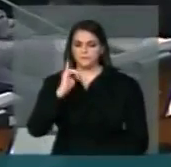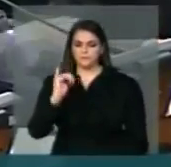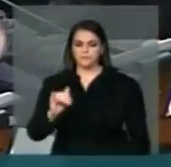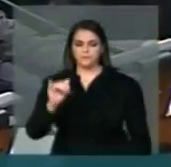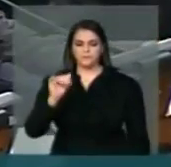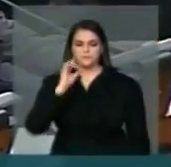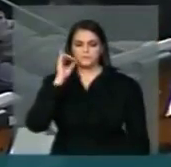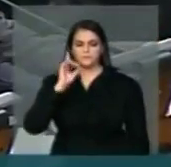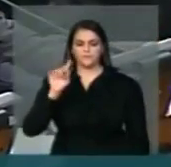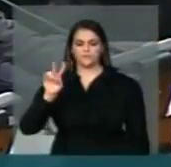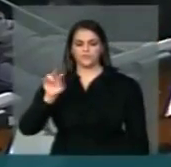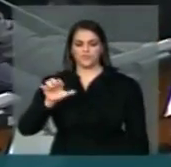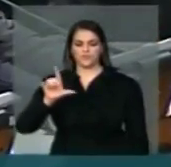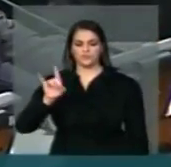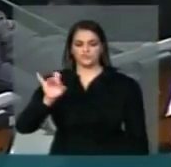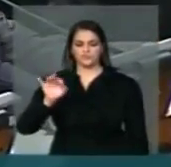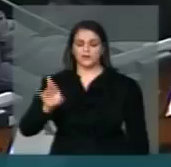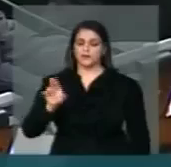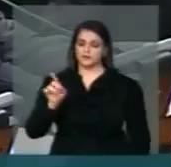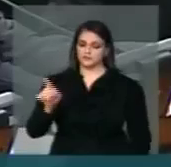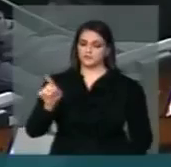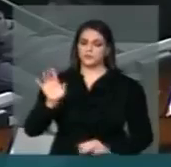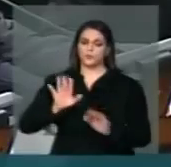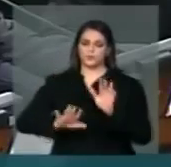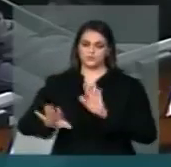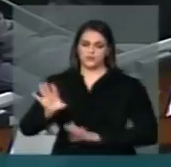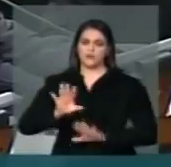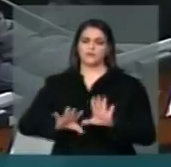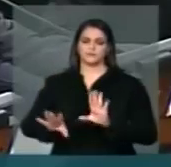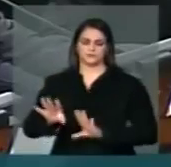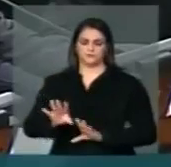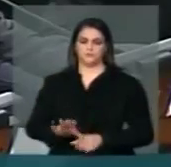presidente, cuidado, deputado Valdir. Muitas vezes